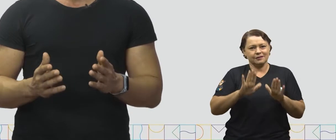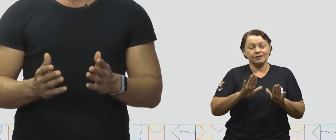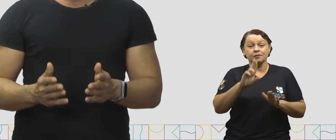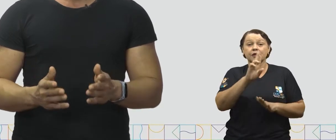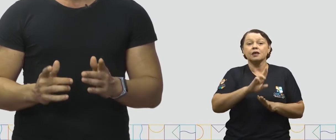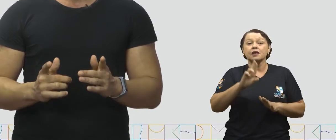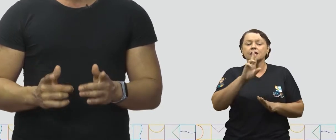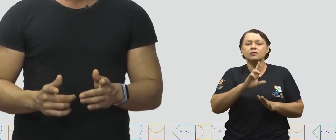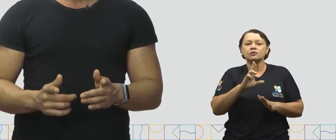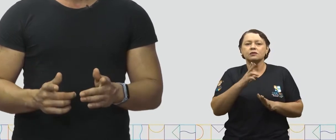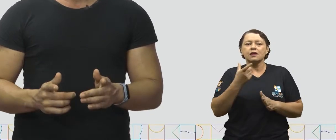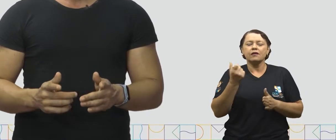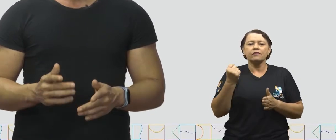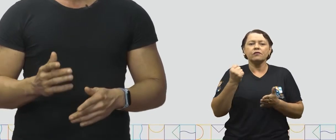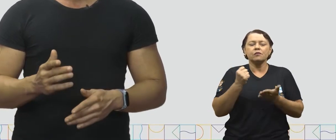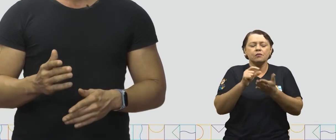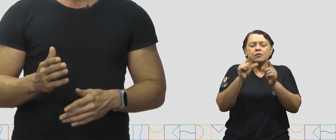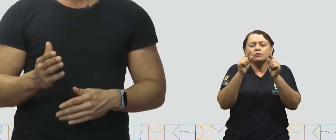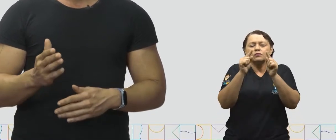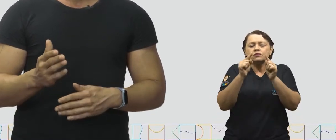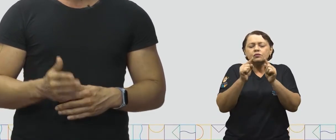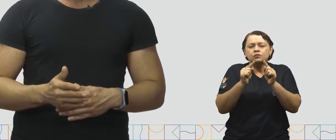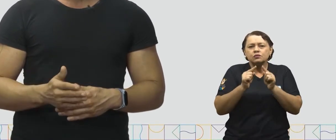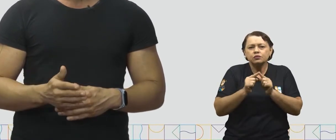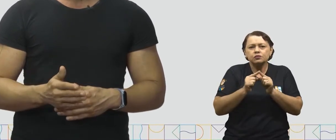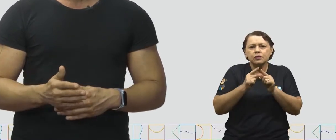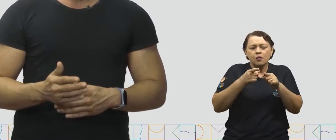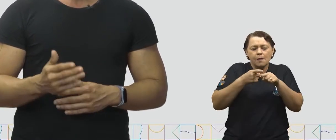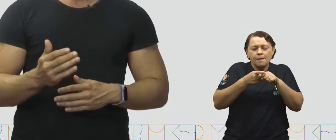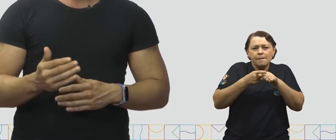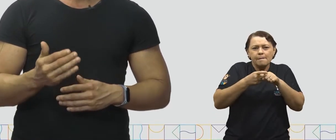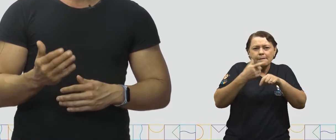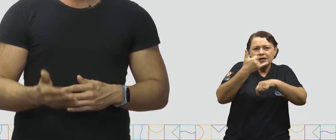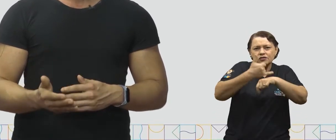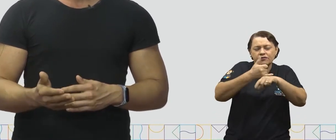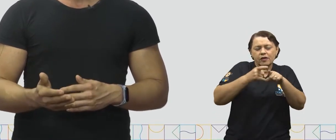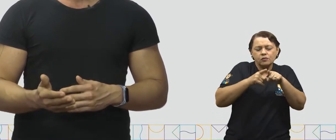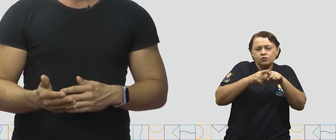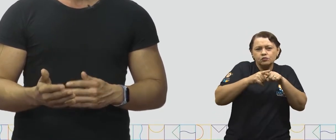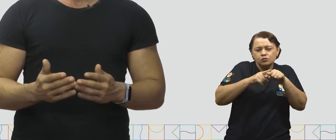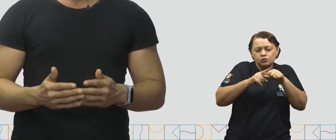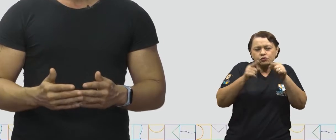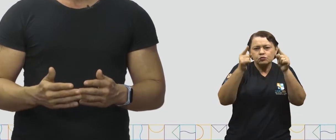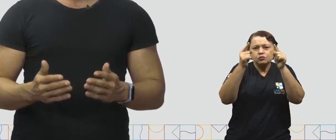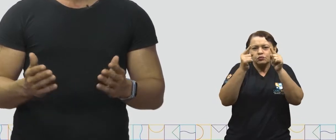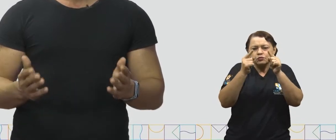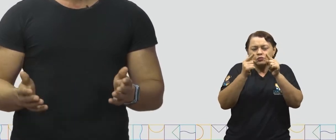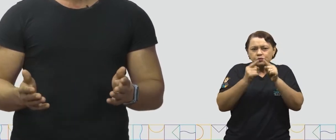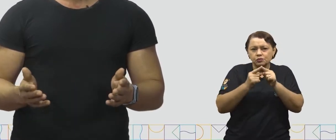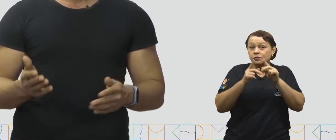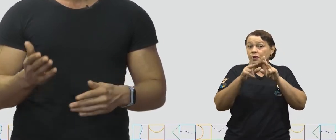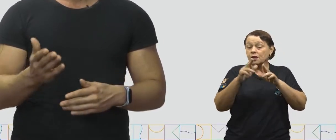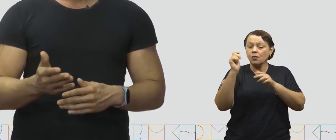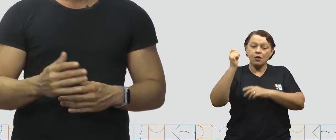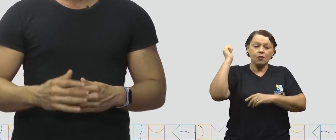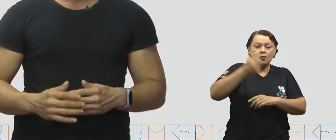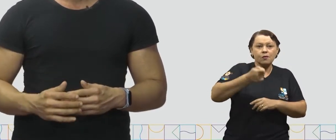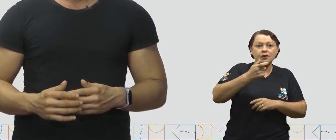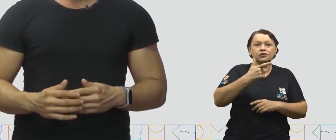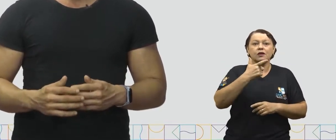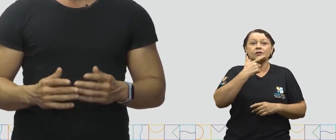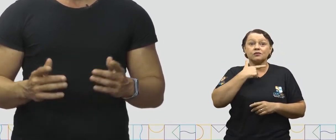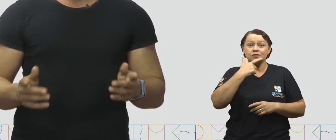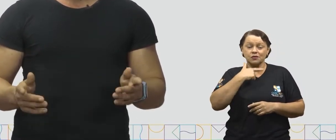pequenos pedaços de cana, cortados com estilete em forma de cunha, assim como o machado e o